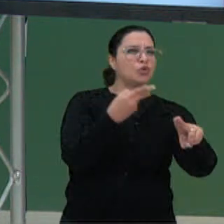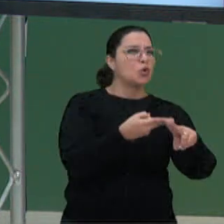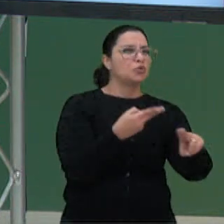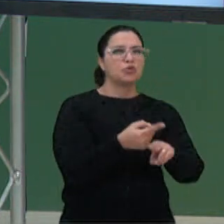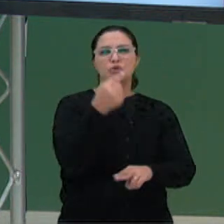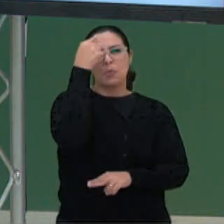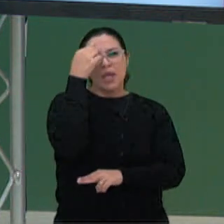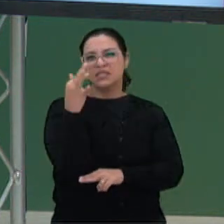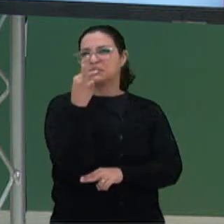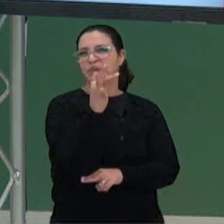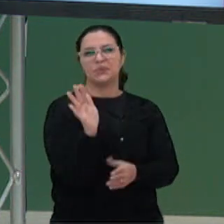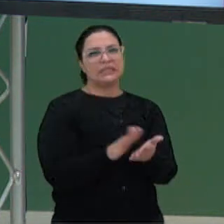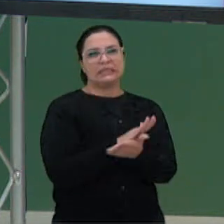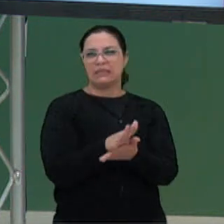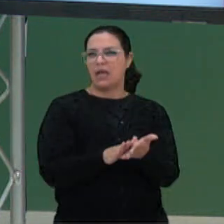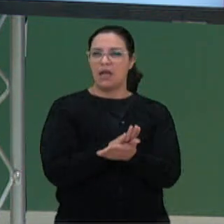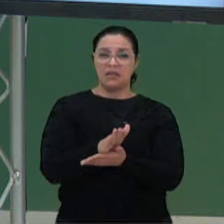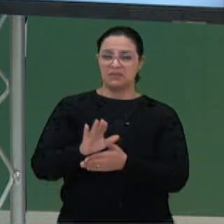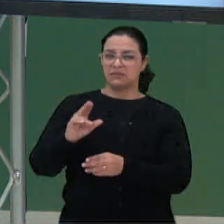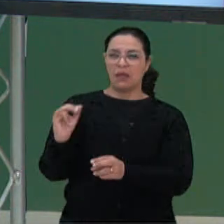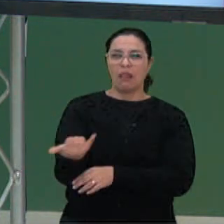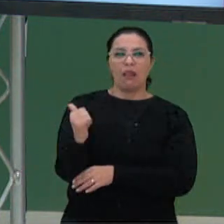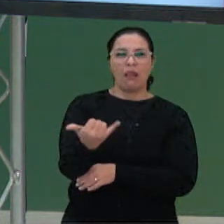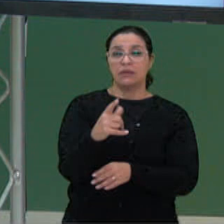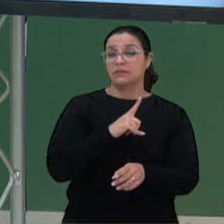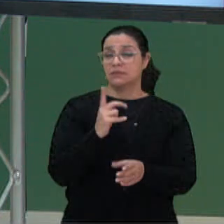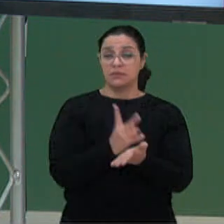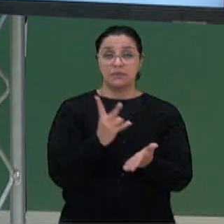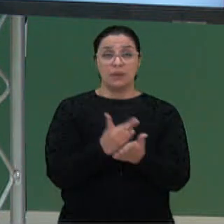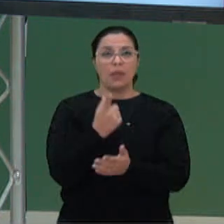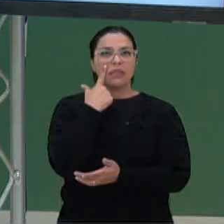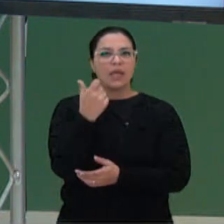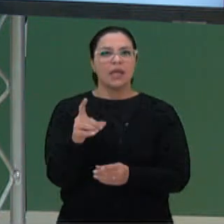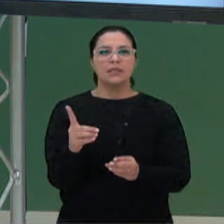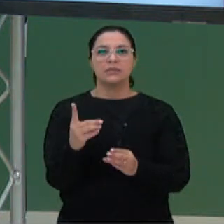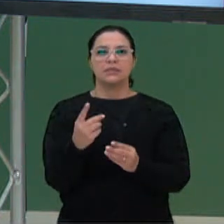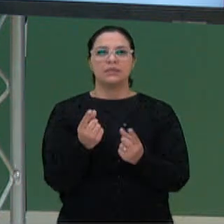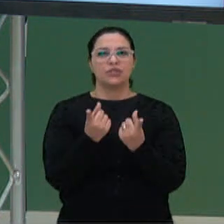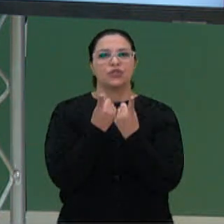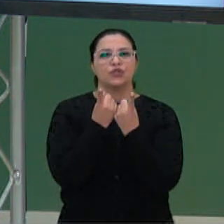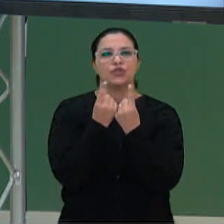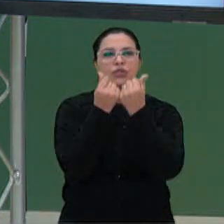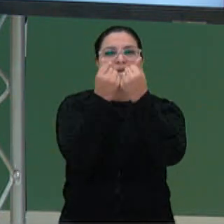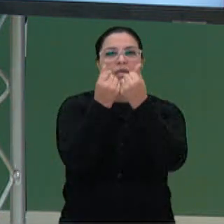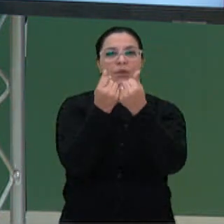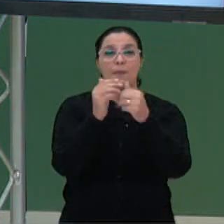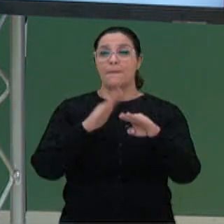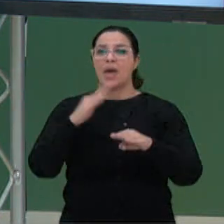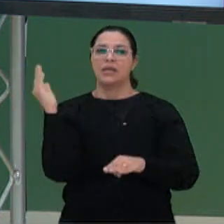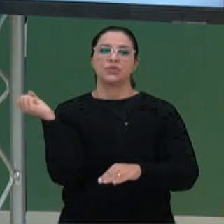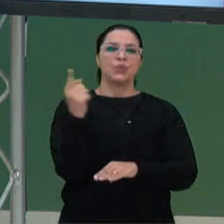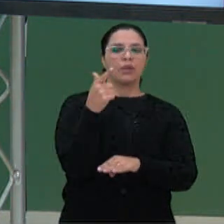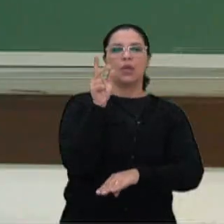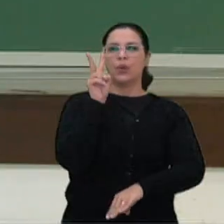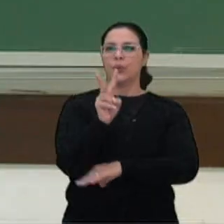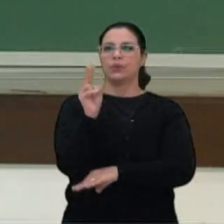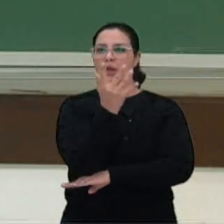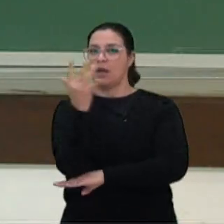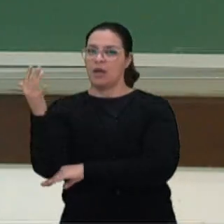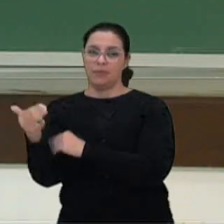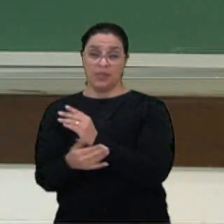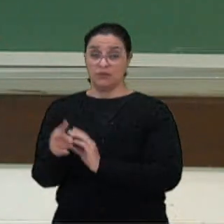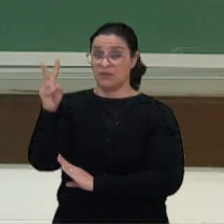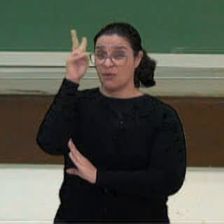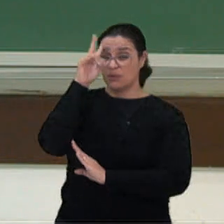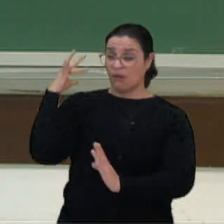pensar na ideia sustentável, né? E interesses econômicos acima dos ambientais. Infelizmente,